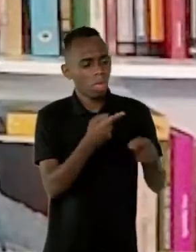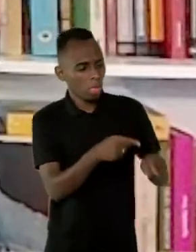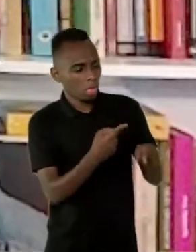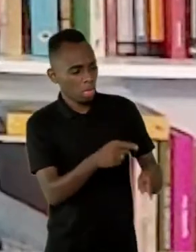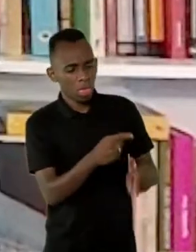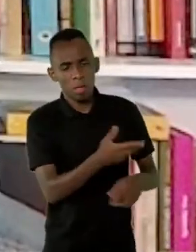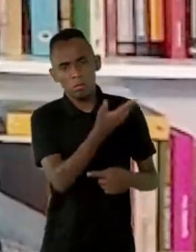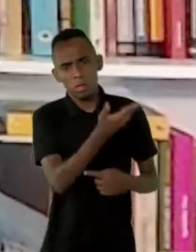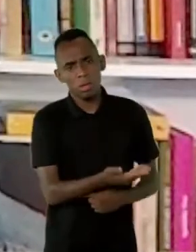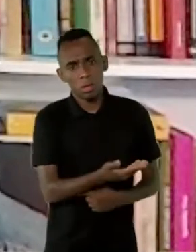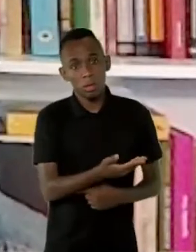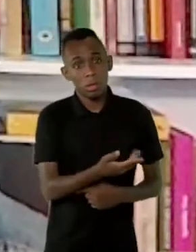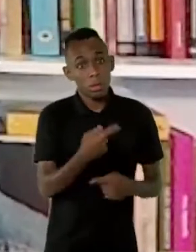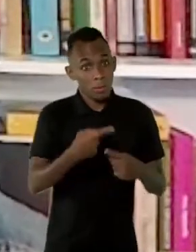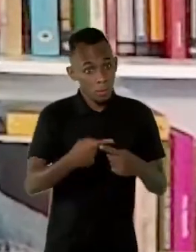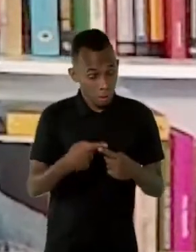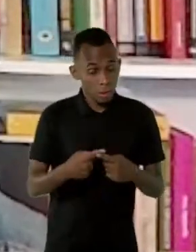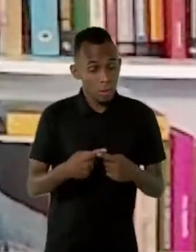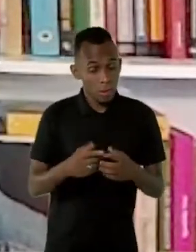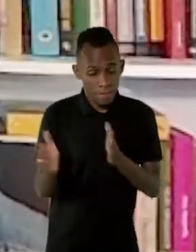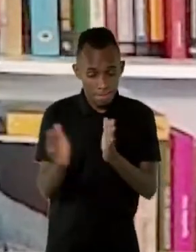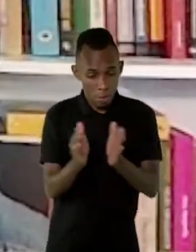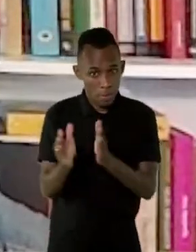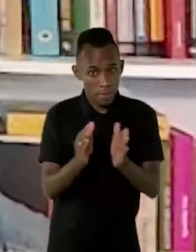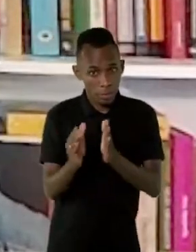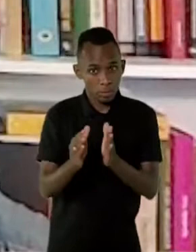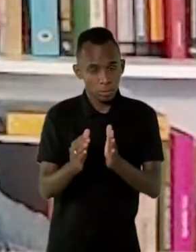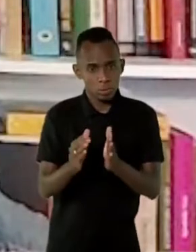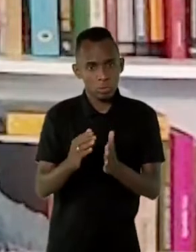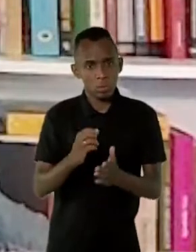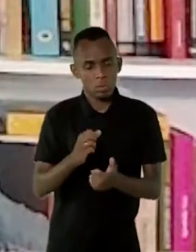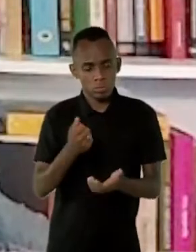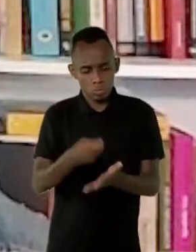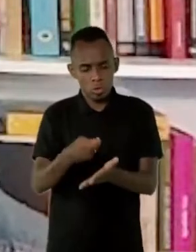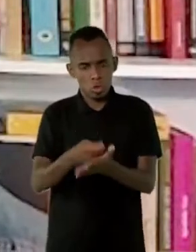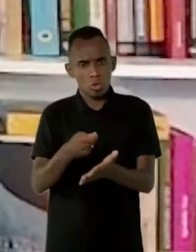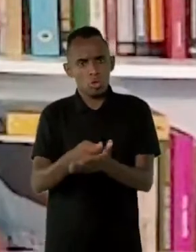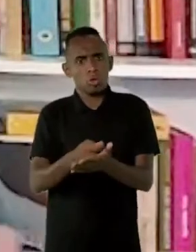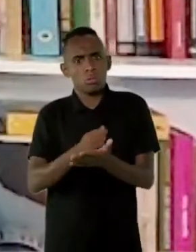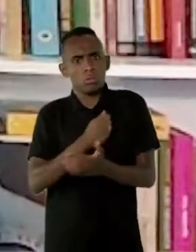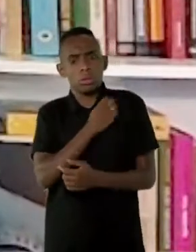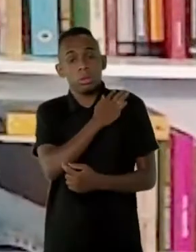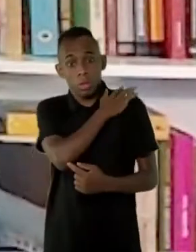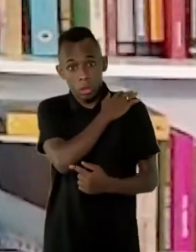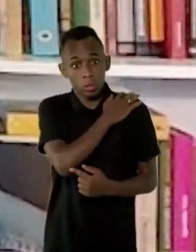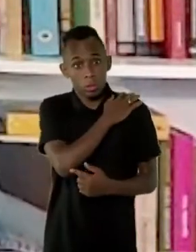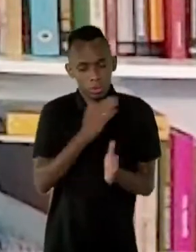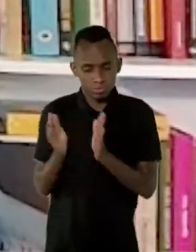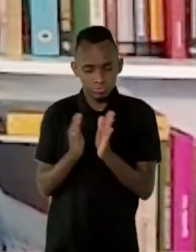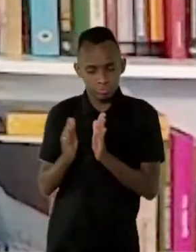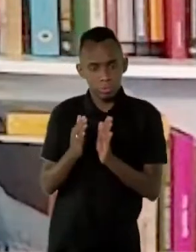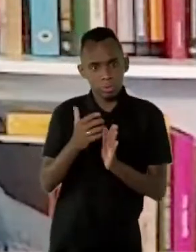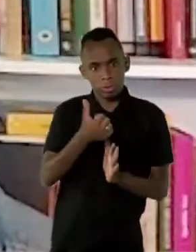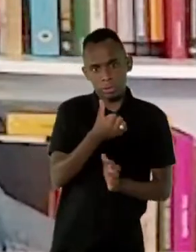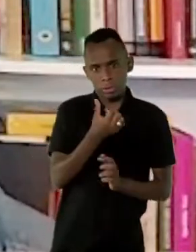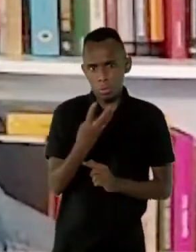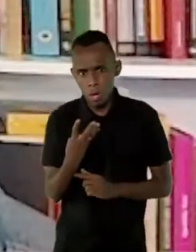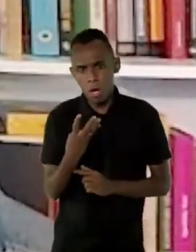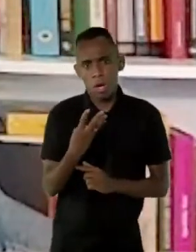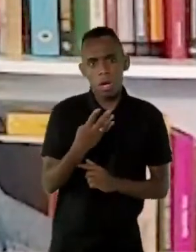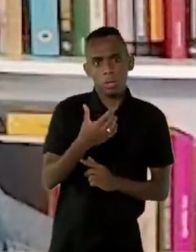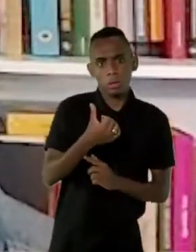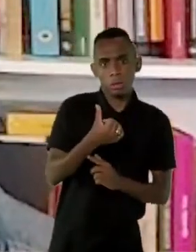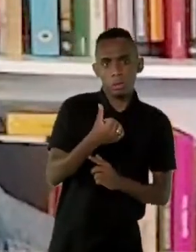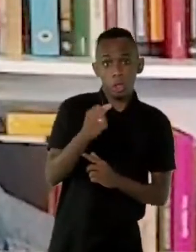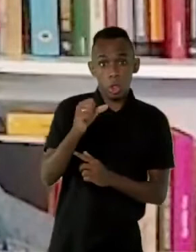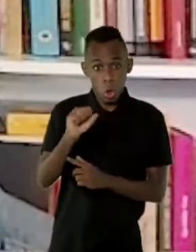vara curta, né, que era a ditadura. Então a ditadura entrou firme em 64, se aprofundou ali em 68 com a